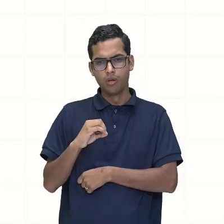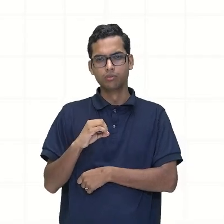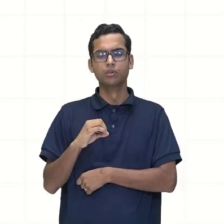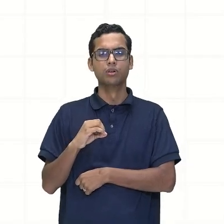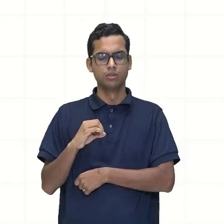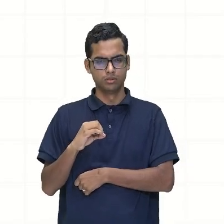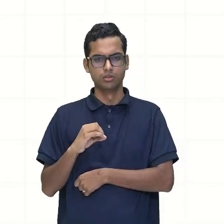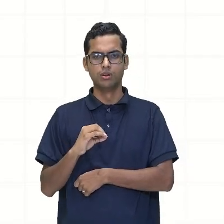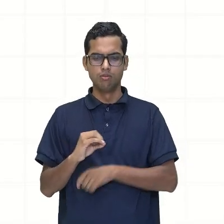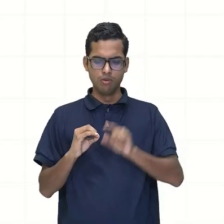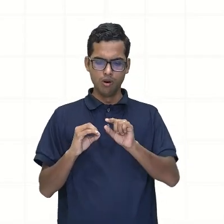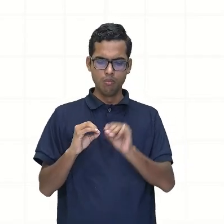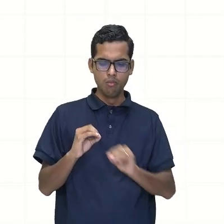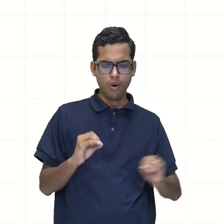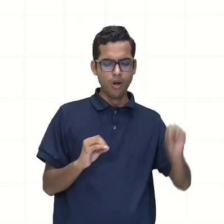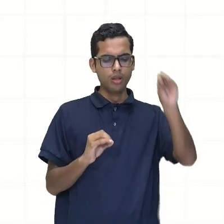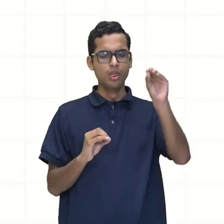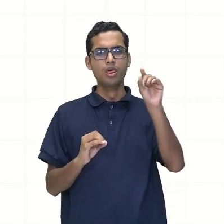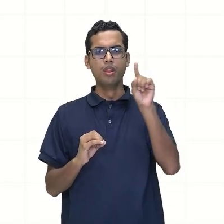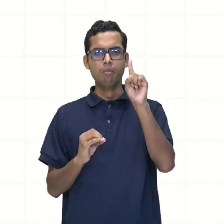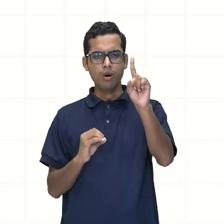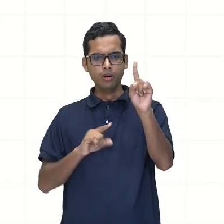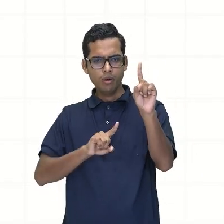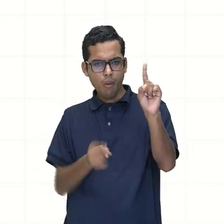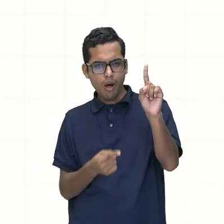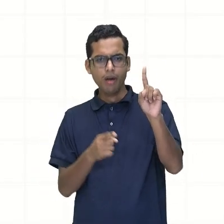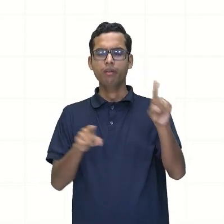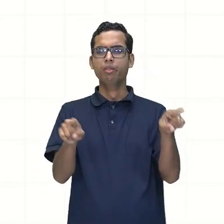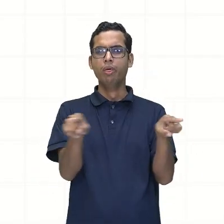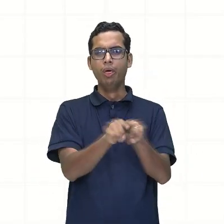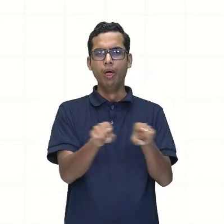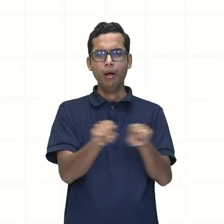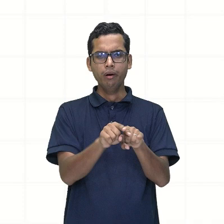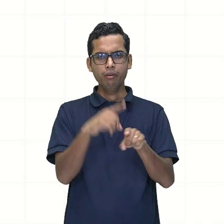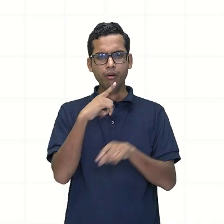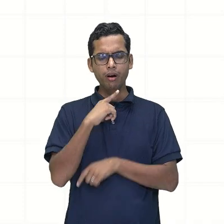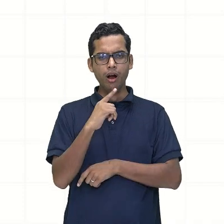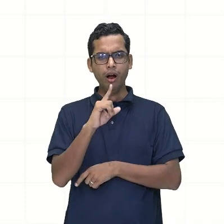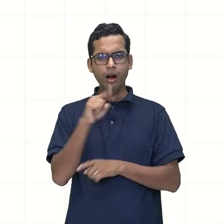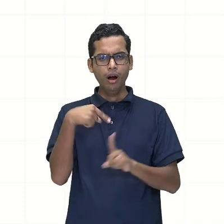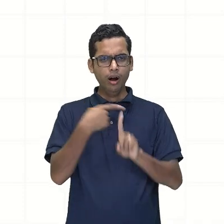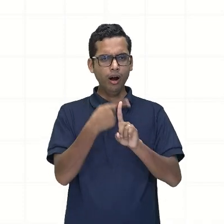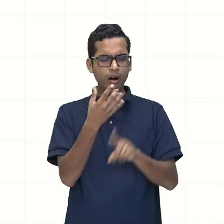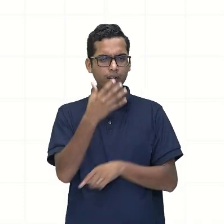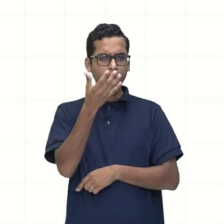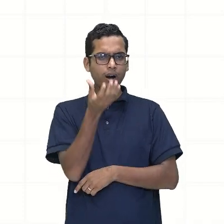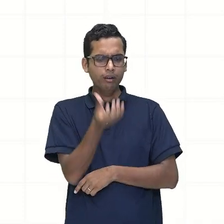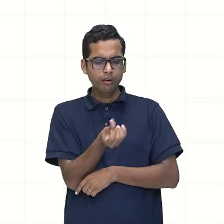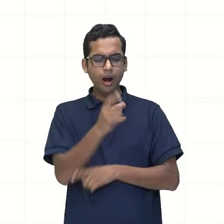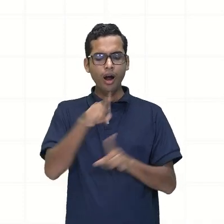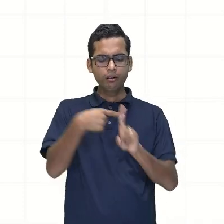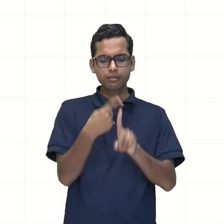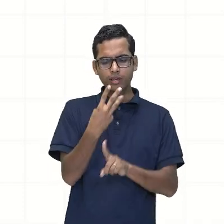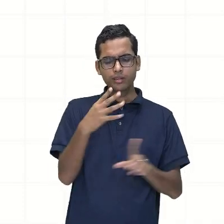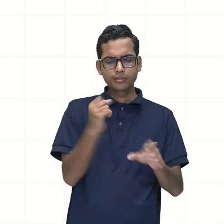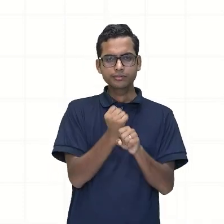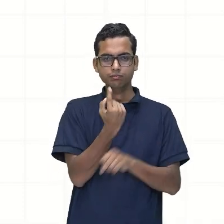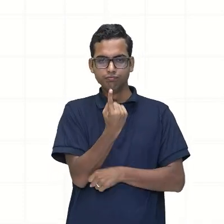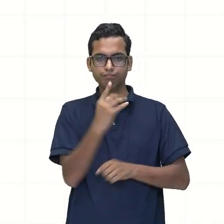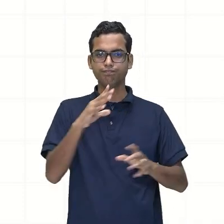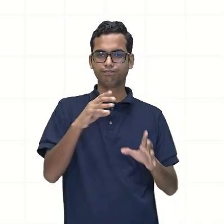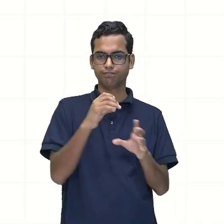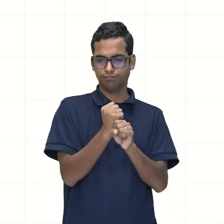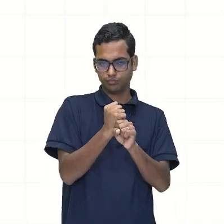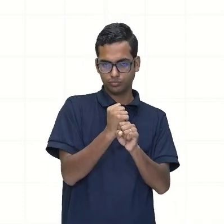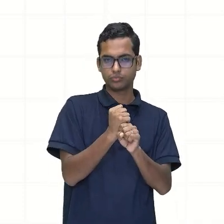direção. 6 mais 3 mais 0, 9, com mais 1, 10, fica o 0, vai 1. 3 mais